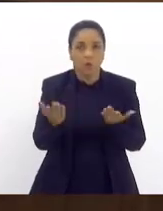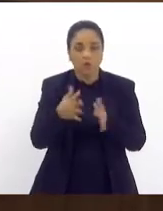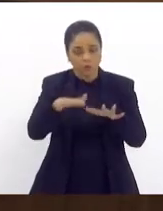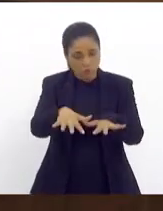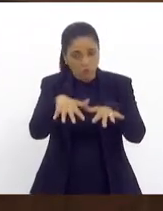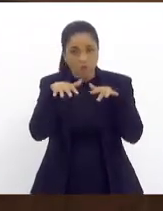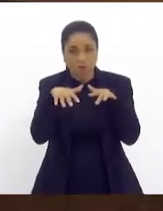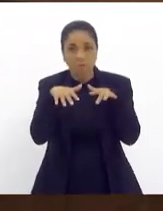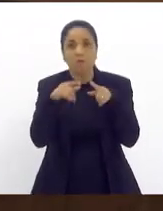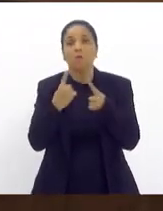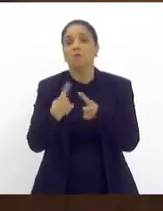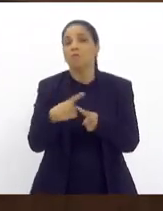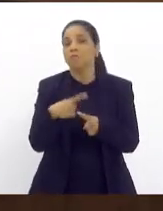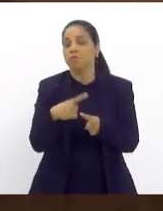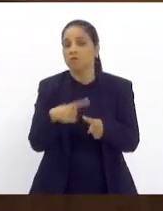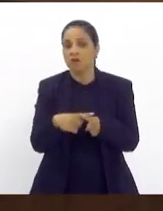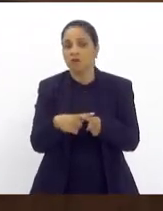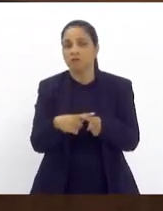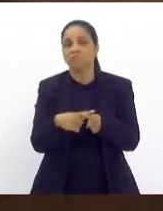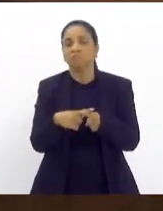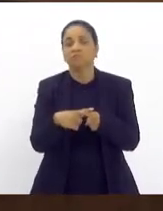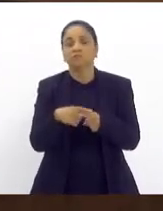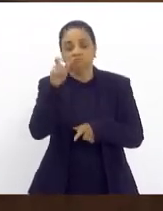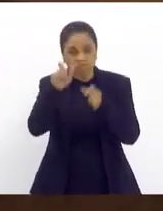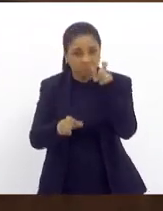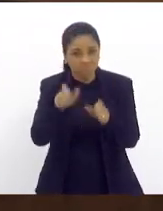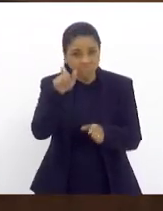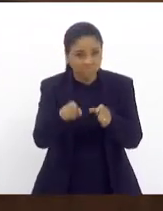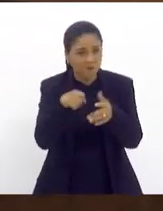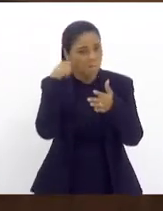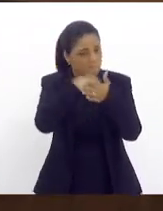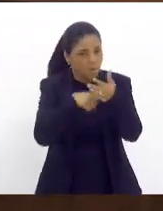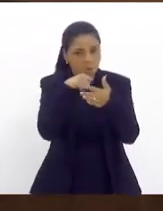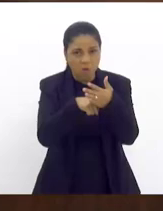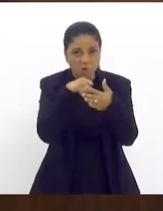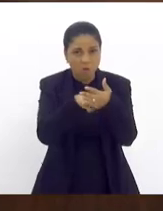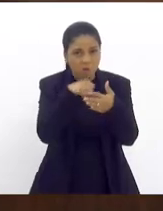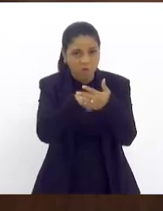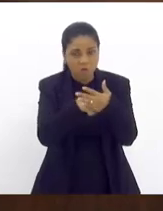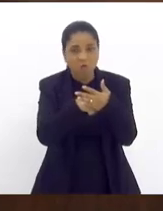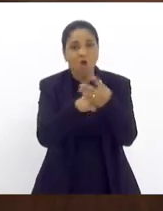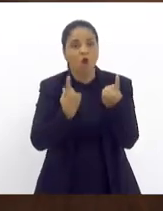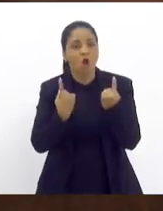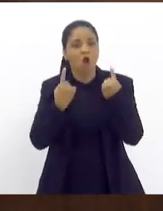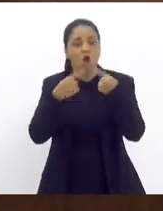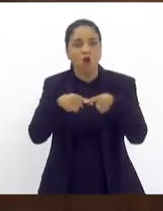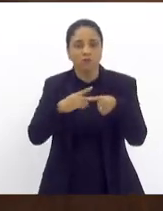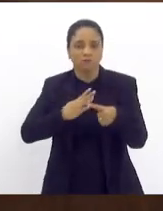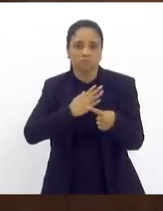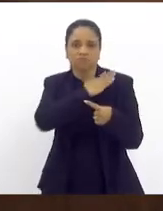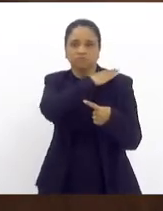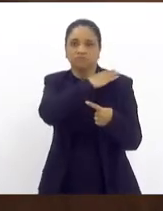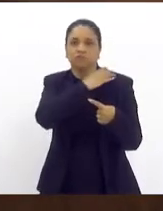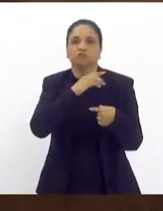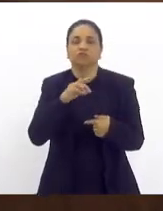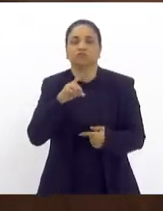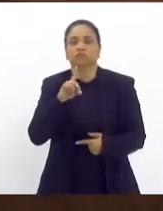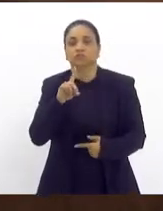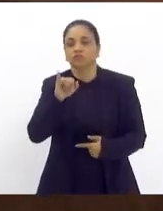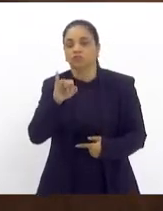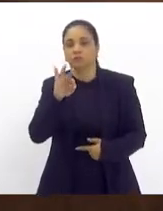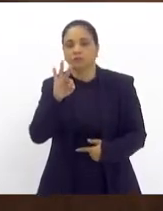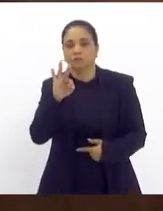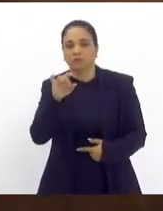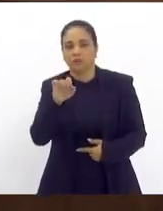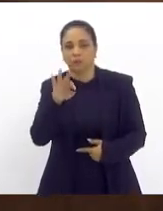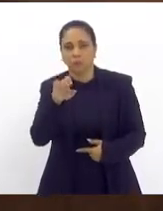Só existe porque bravas e bravos combatentes Lutaram contra a ditadura militar presidenta queria aproveitar também